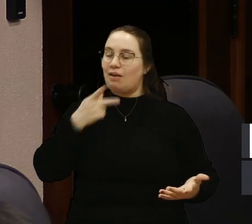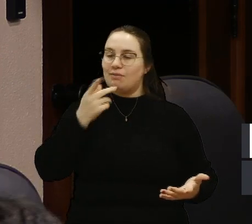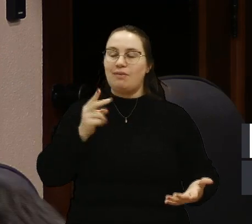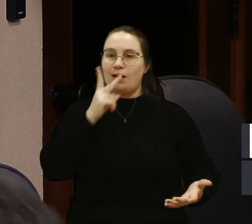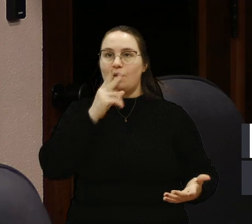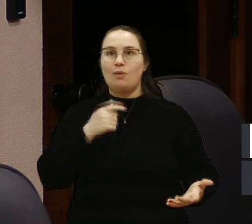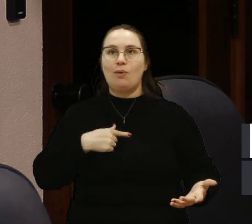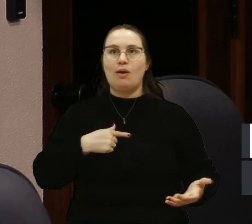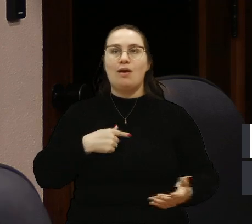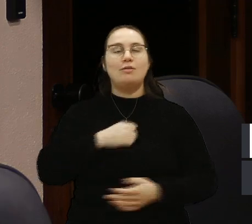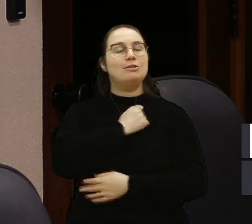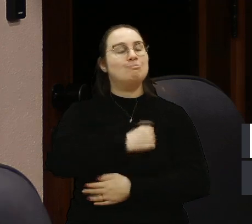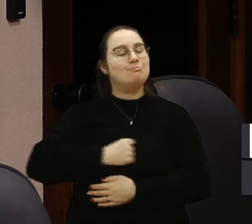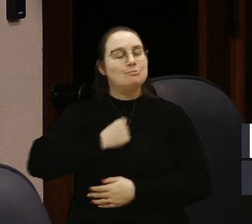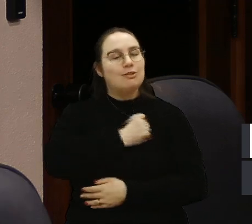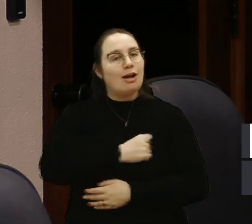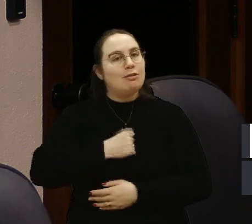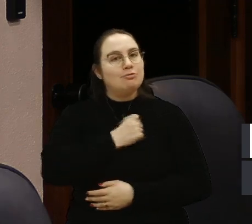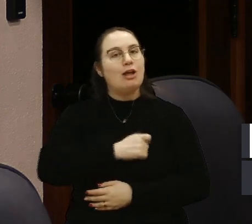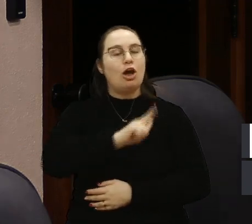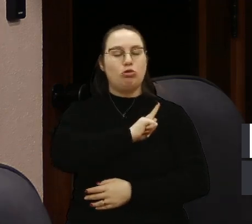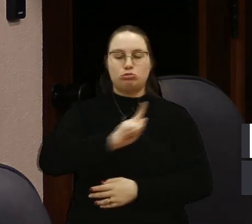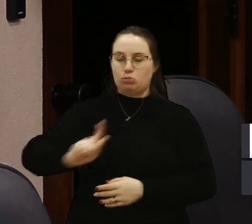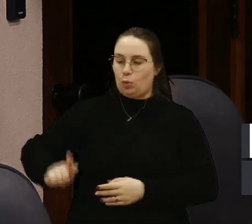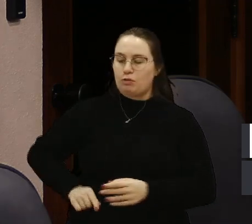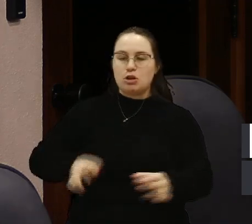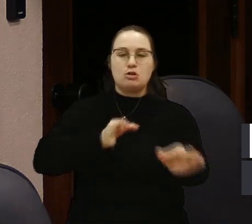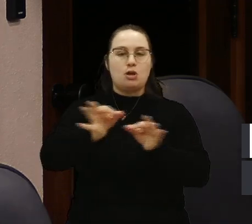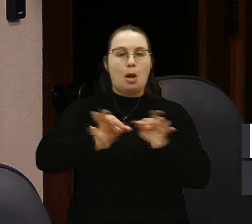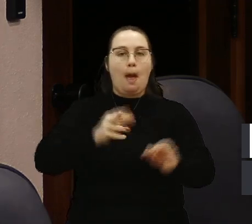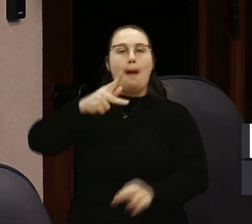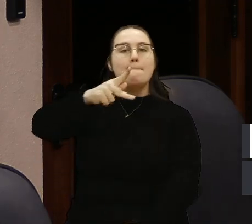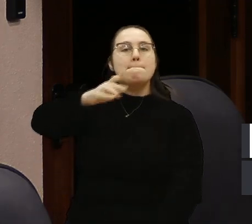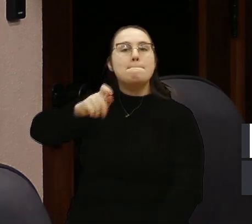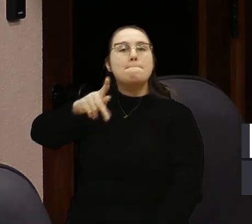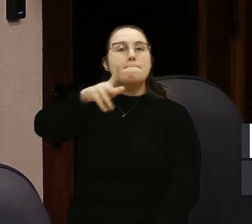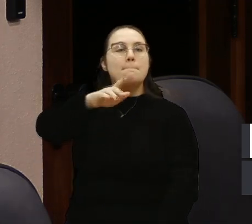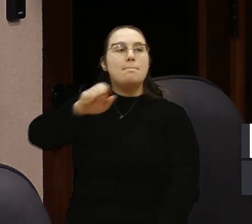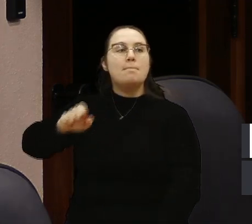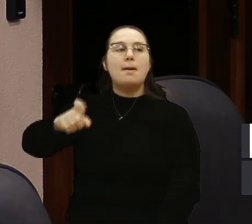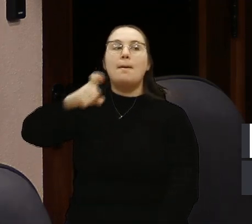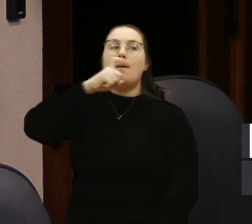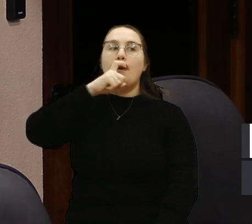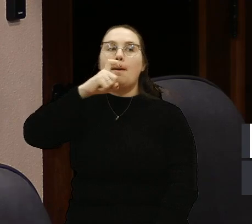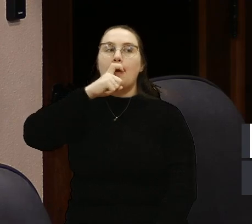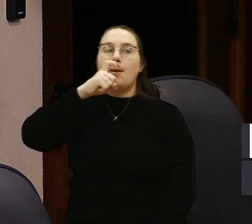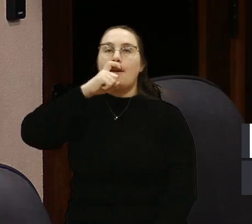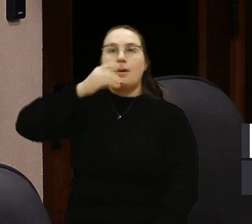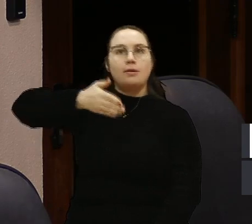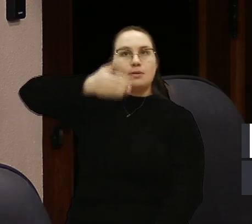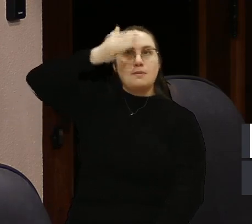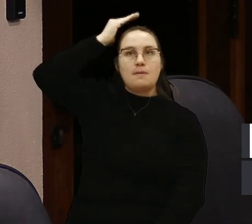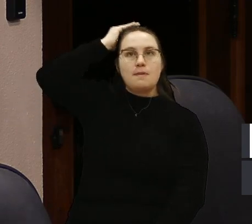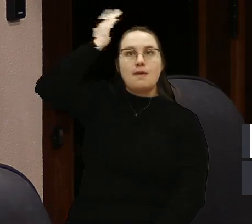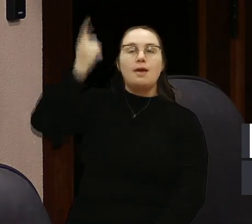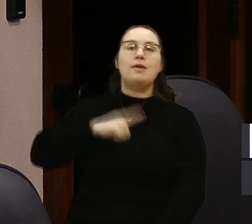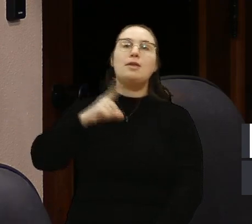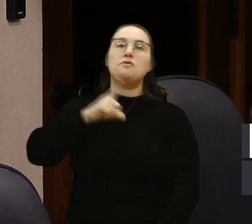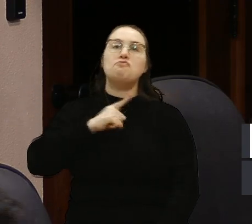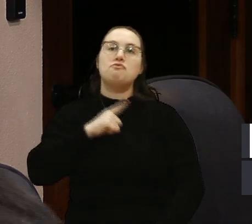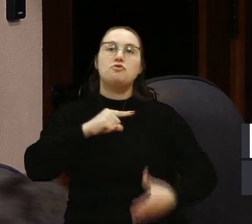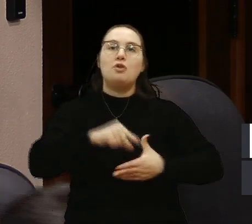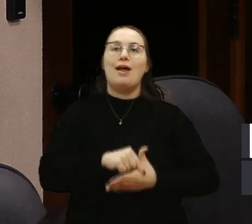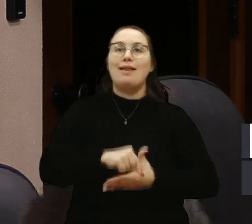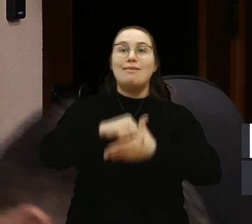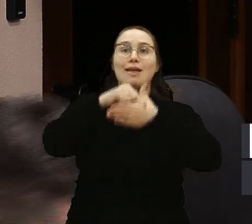Saudade dos tempos de governos organizados. Pepe Vargas, Sartória, o seu Barbosa Velho, que tinha liderança, que tinha